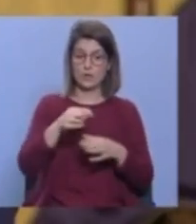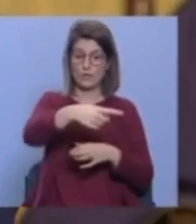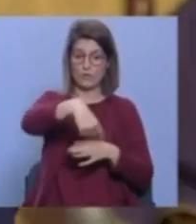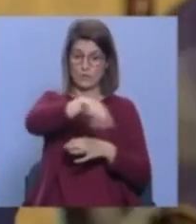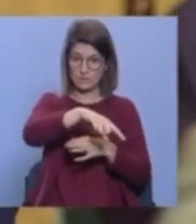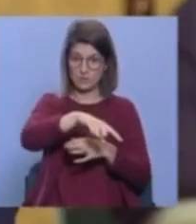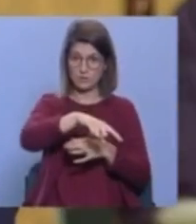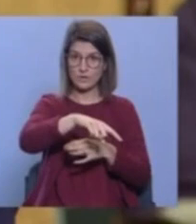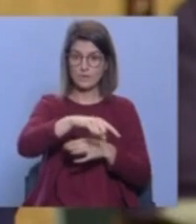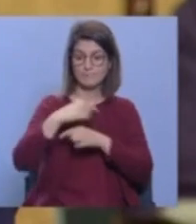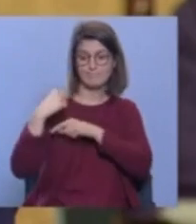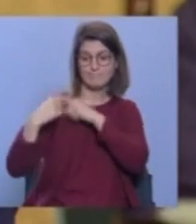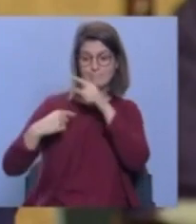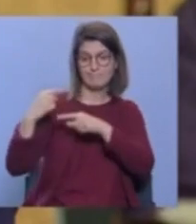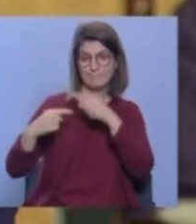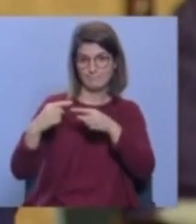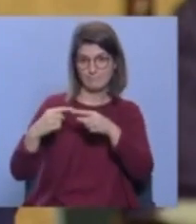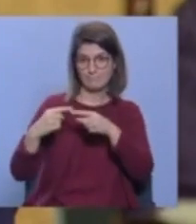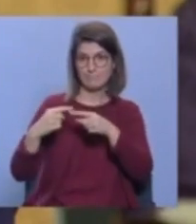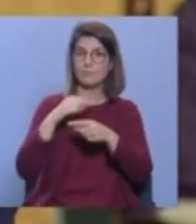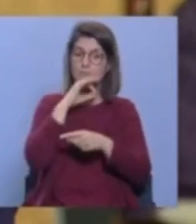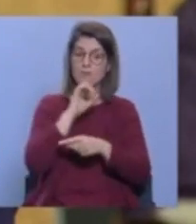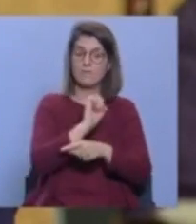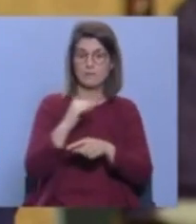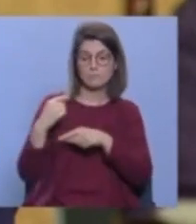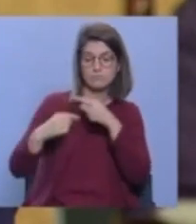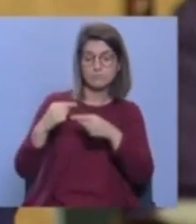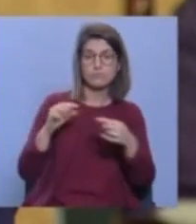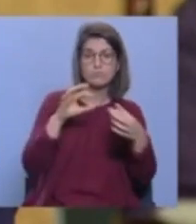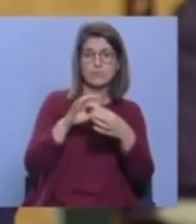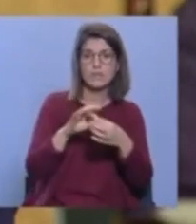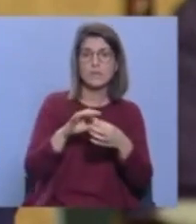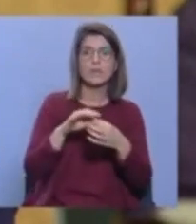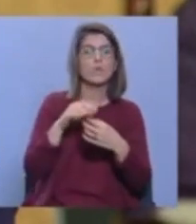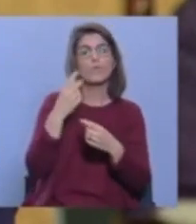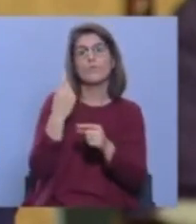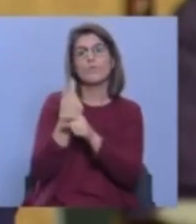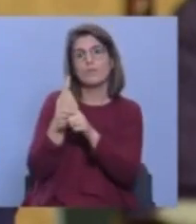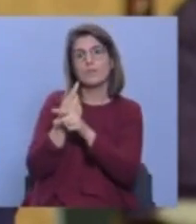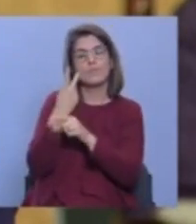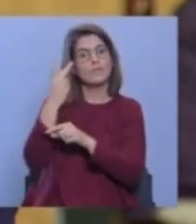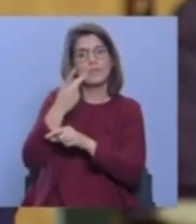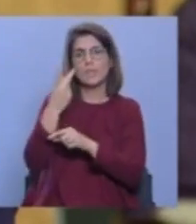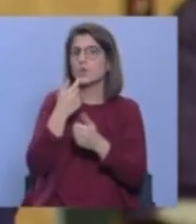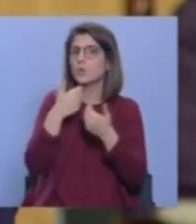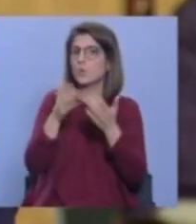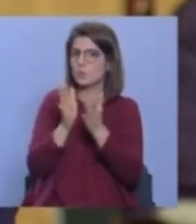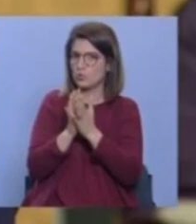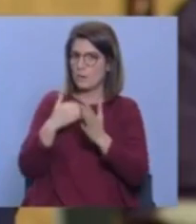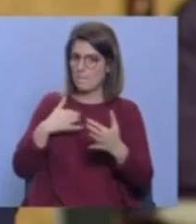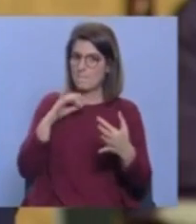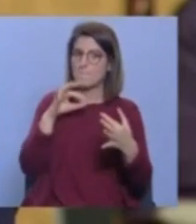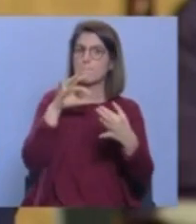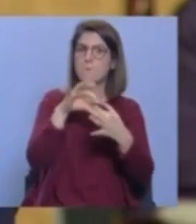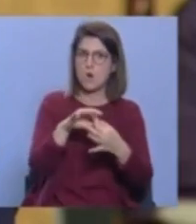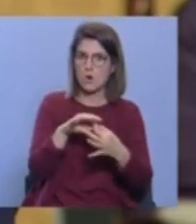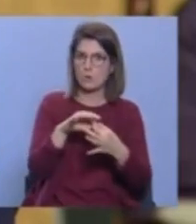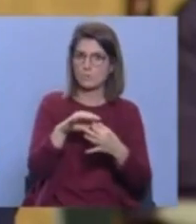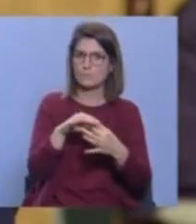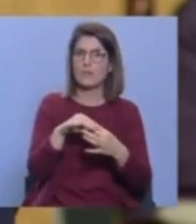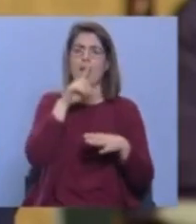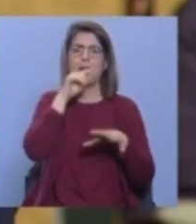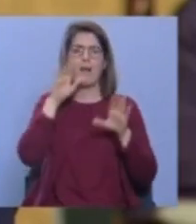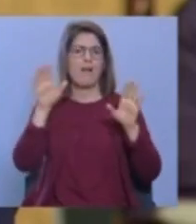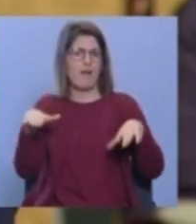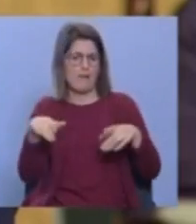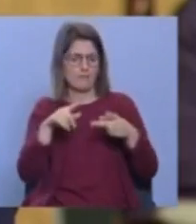com a vossa descendência e com todos os seres vivos que vos acompanham: as aves,